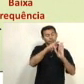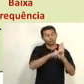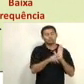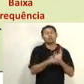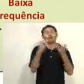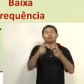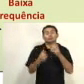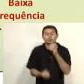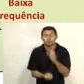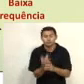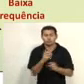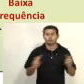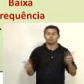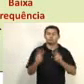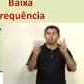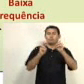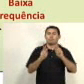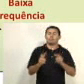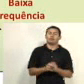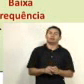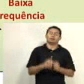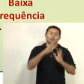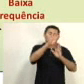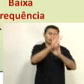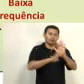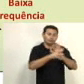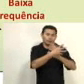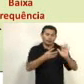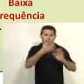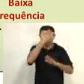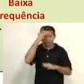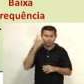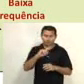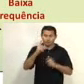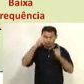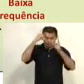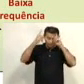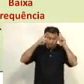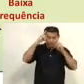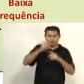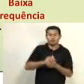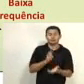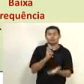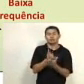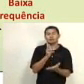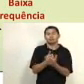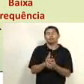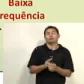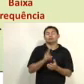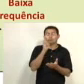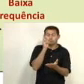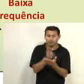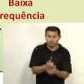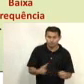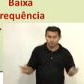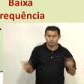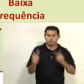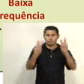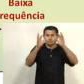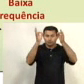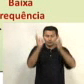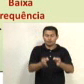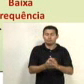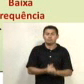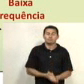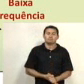que saem esses valores. São valores tabelados, pessoal, não são valores inventados e sempre vão ser os mesmos valores,